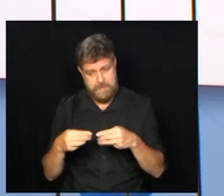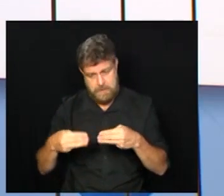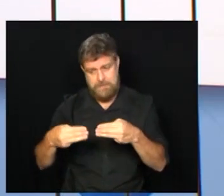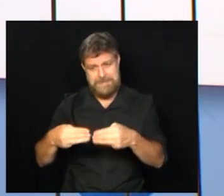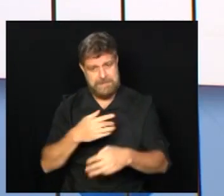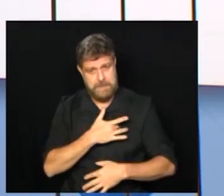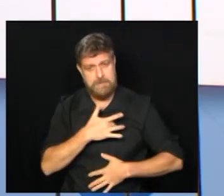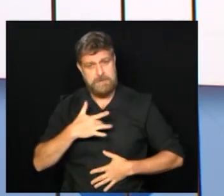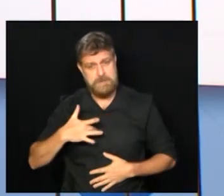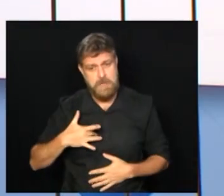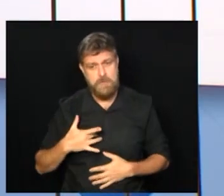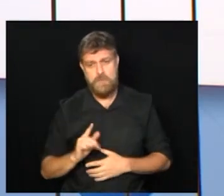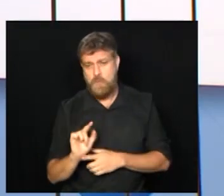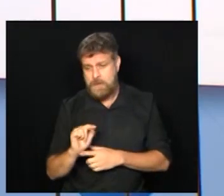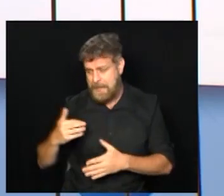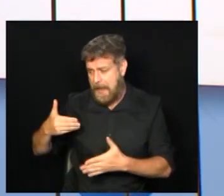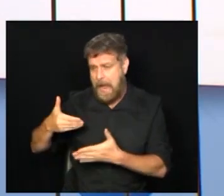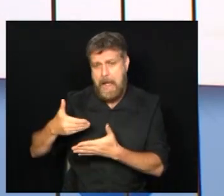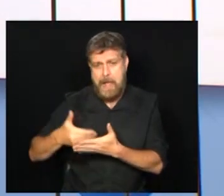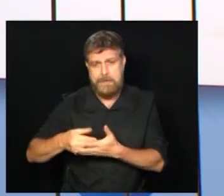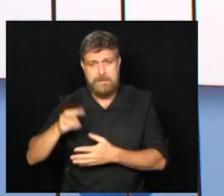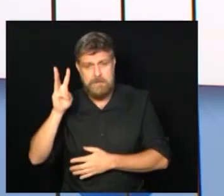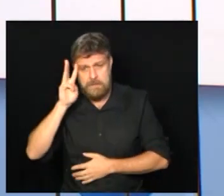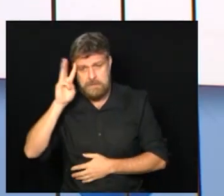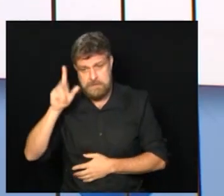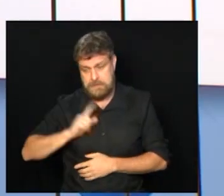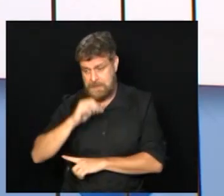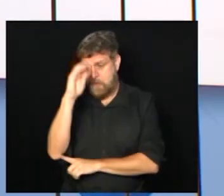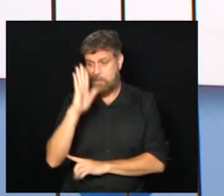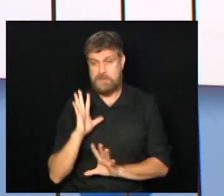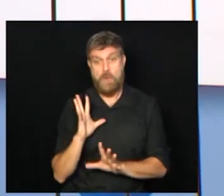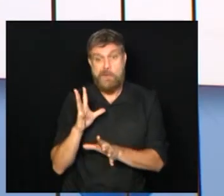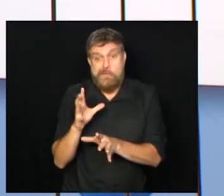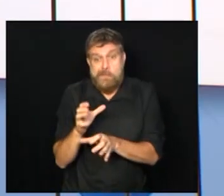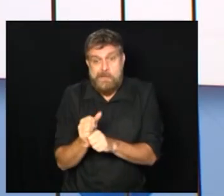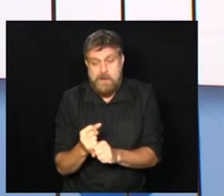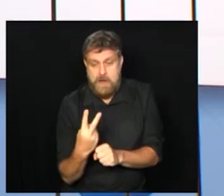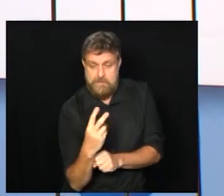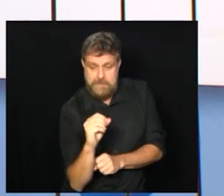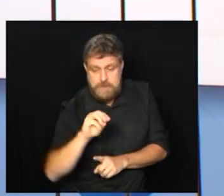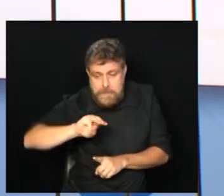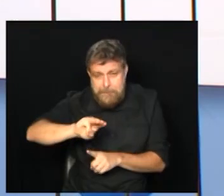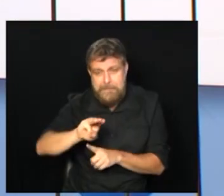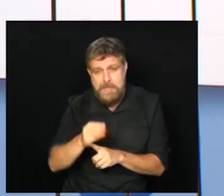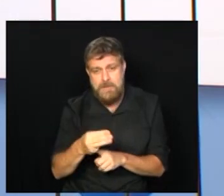Ministério da Saúde, até esta terça-feira, o Brasil somava